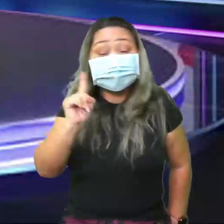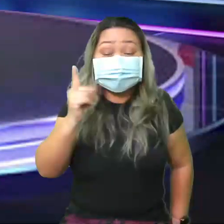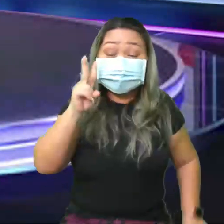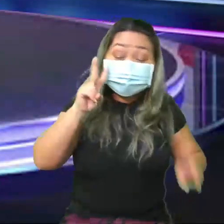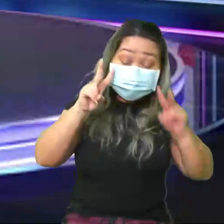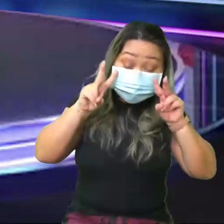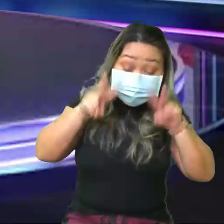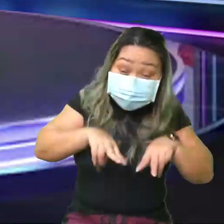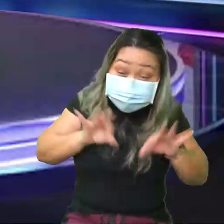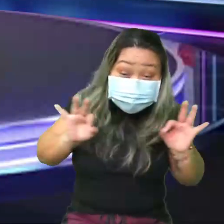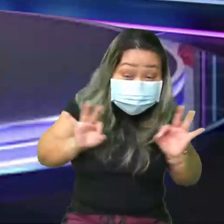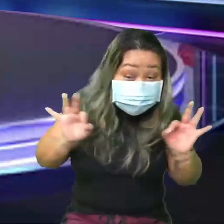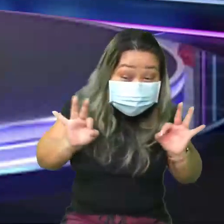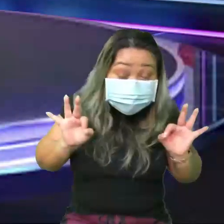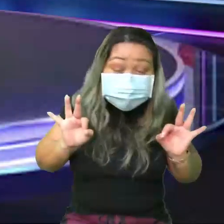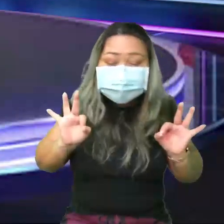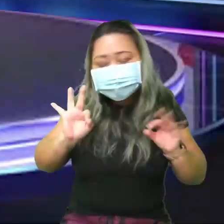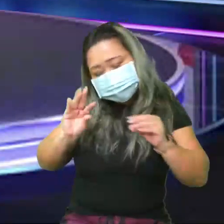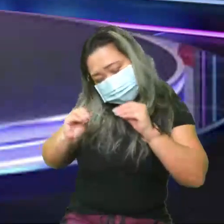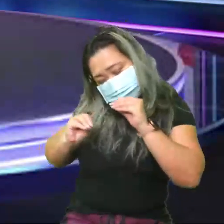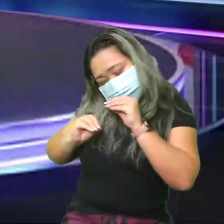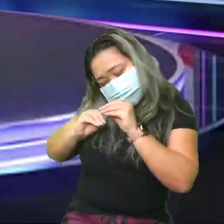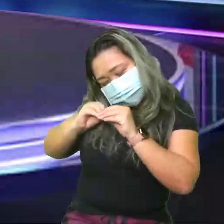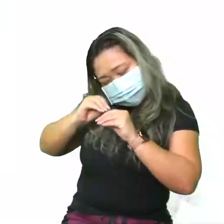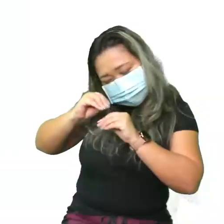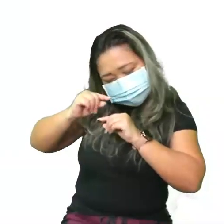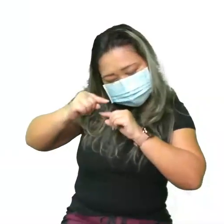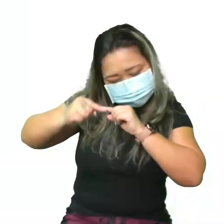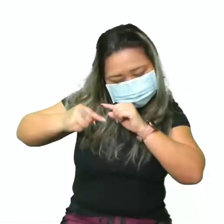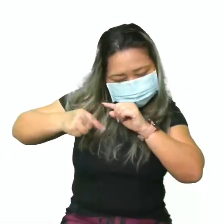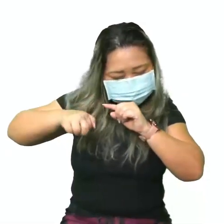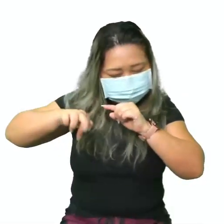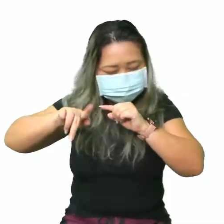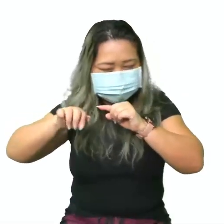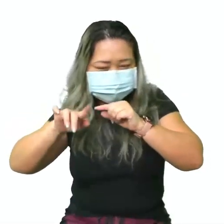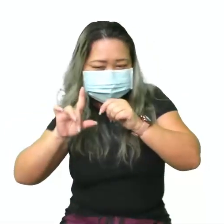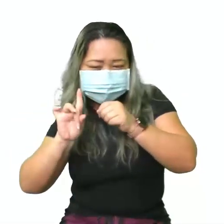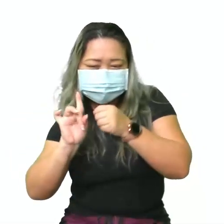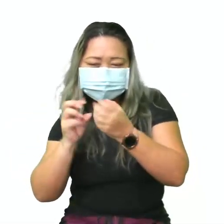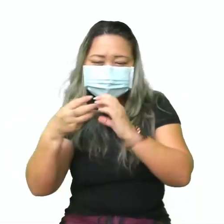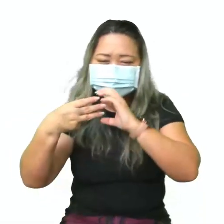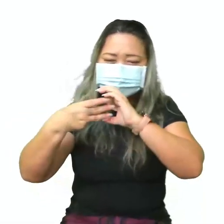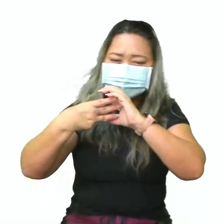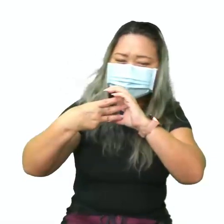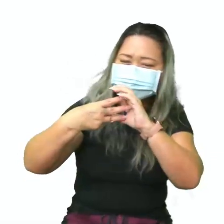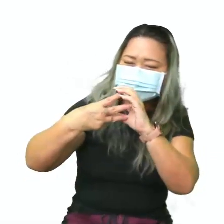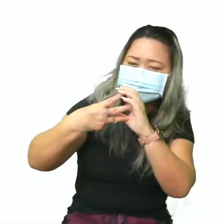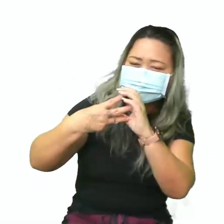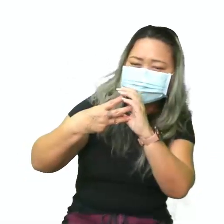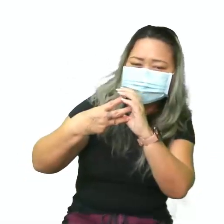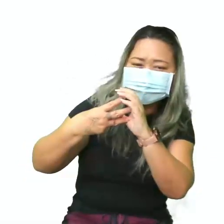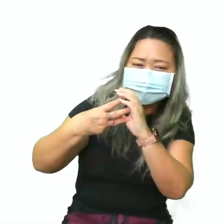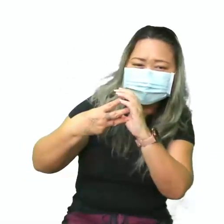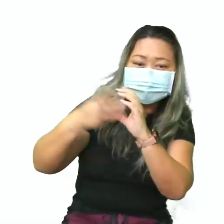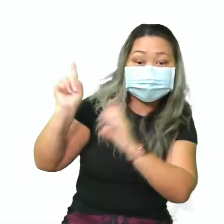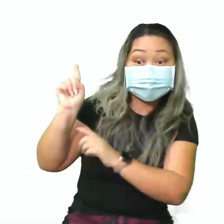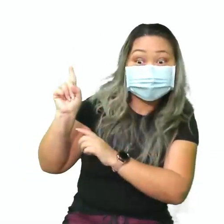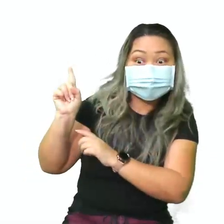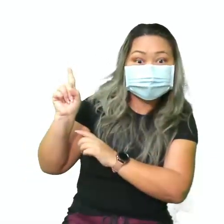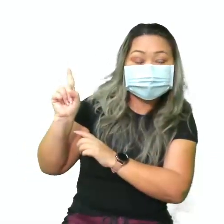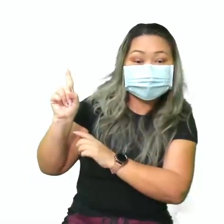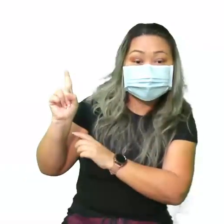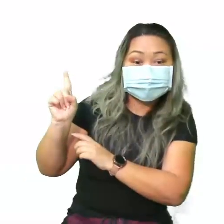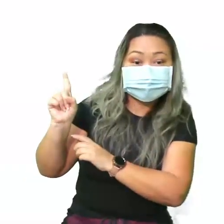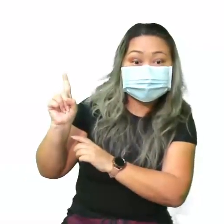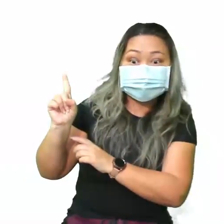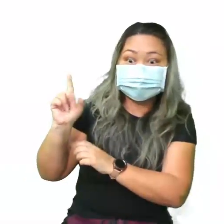aí o organismo, né, o sistema. E esse sistema vai formar, então, a estrutura como um